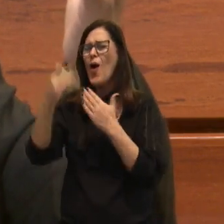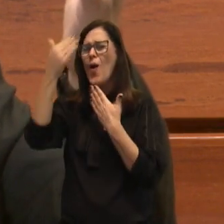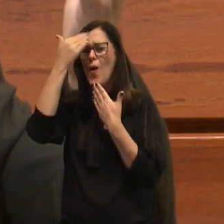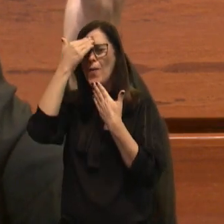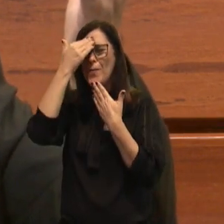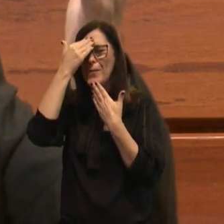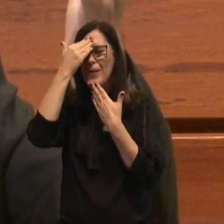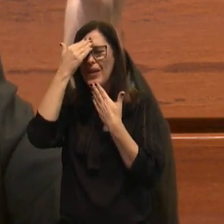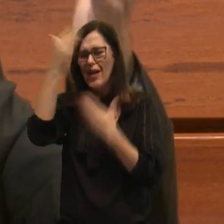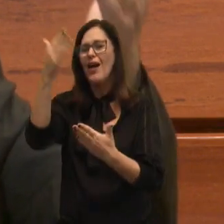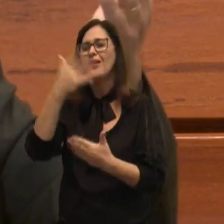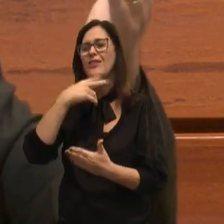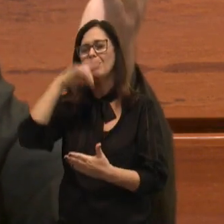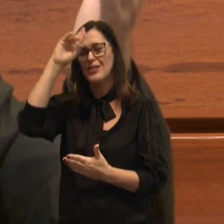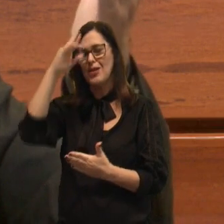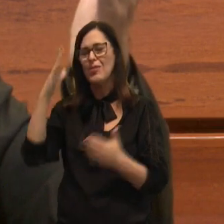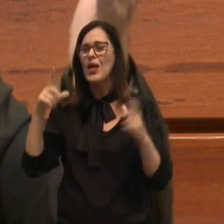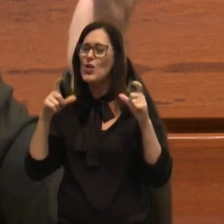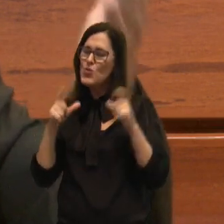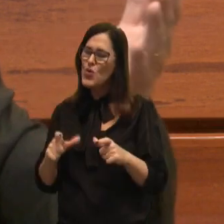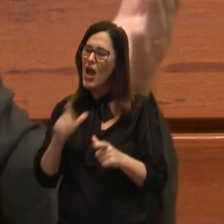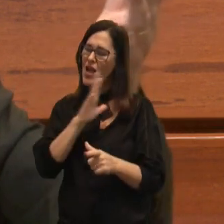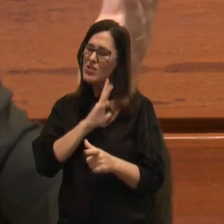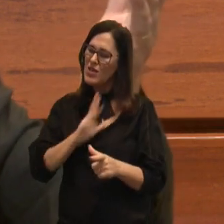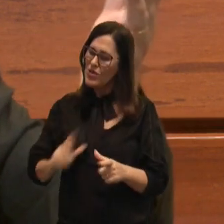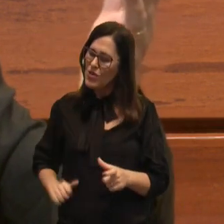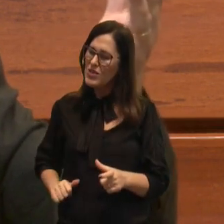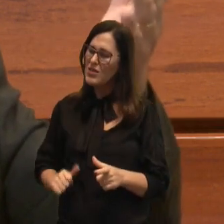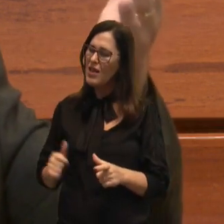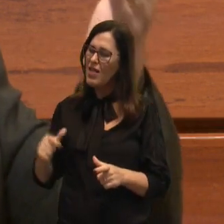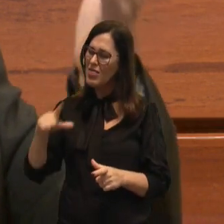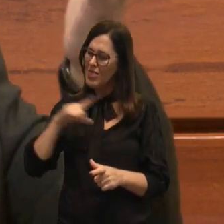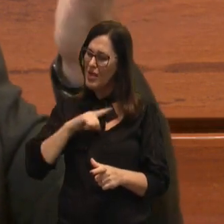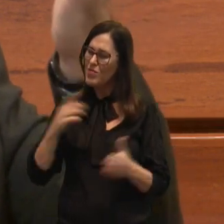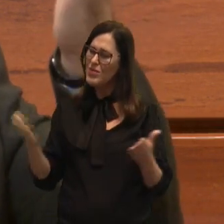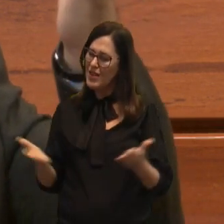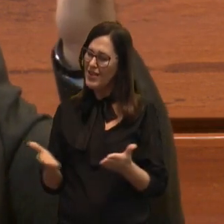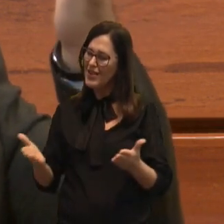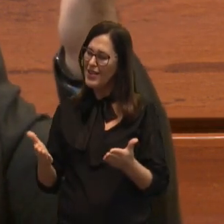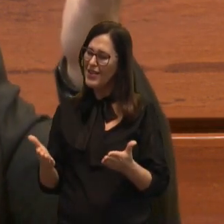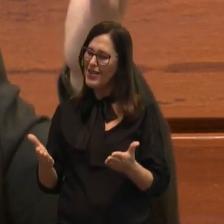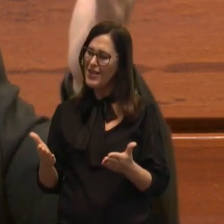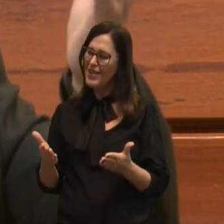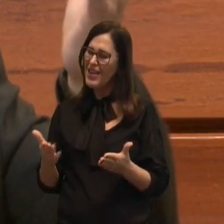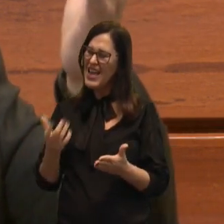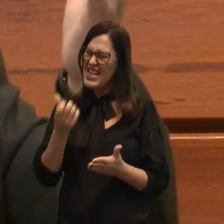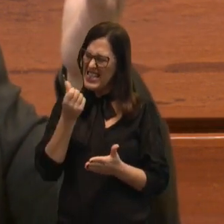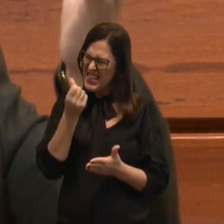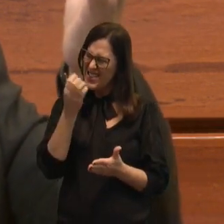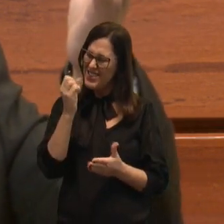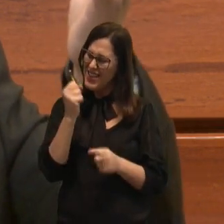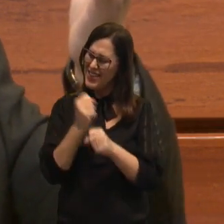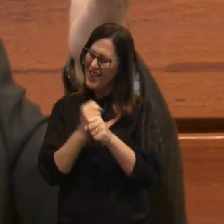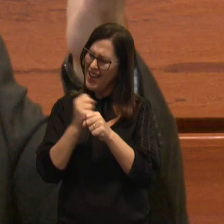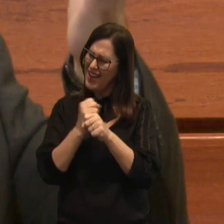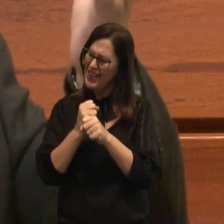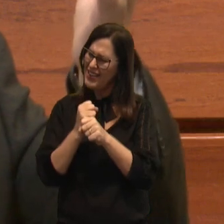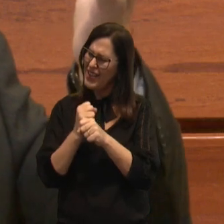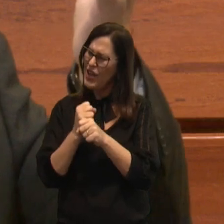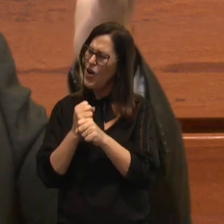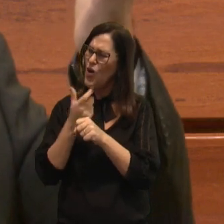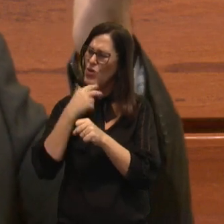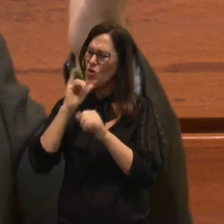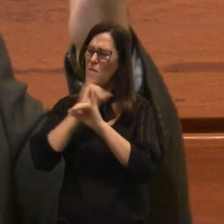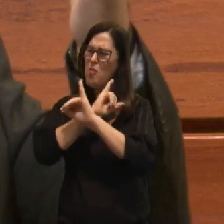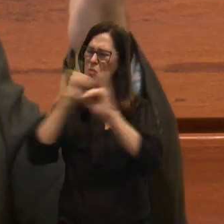obrigado, Senhor, por este lugar de adoração que temos aqui, já por 60 anos, Pai, o Senhor sendo